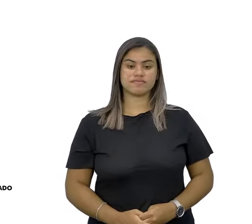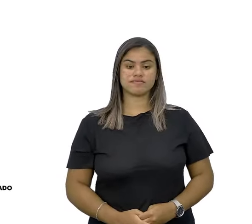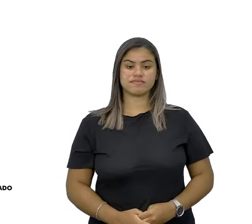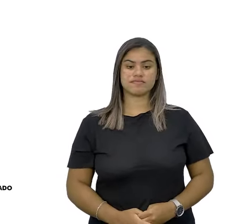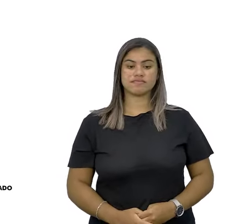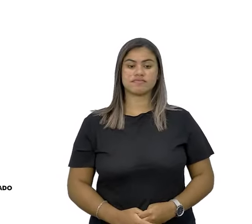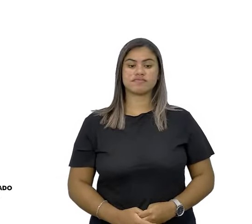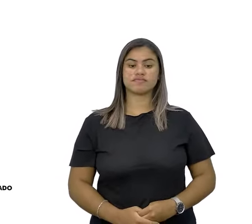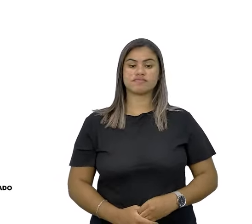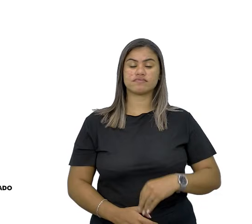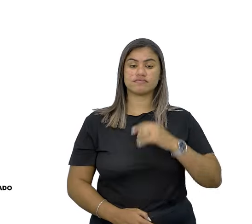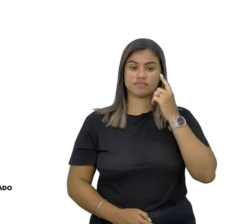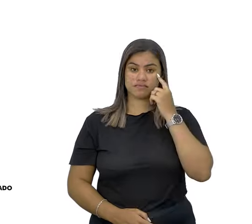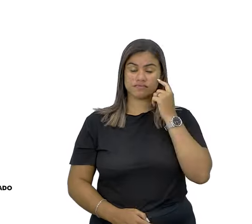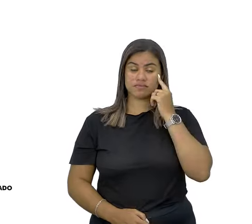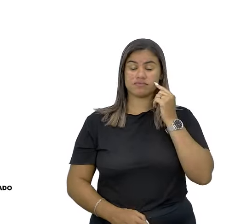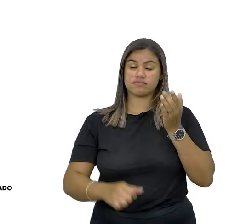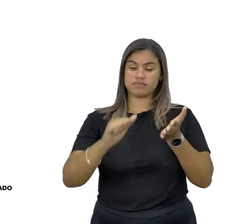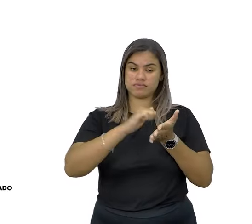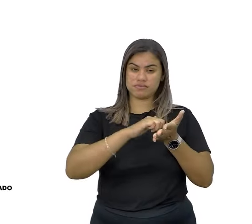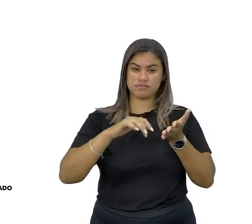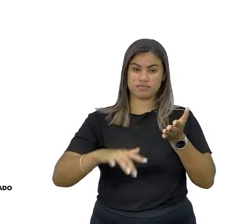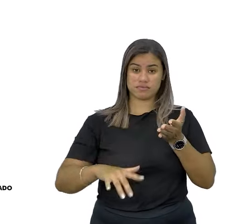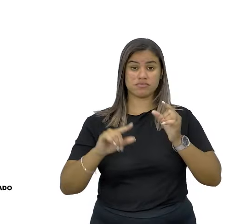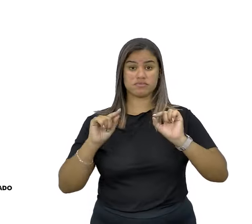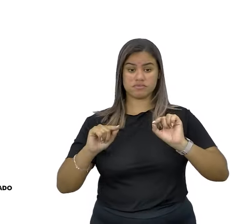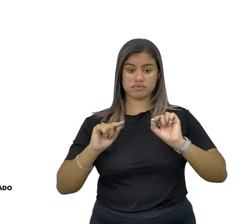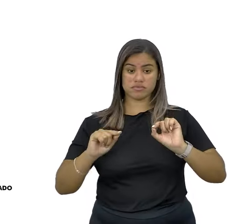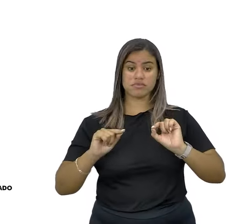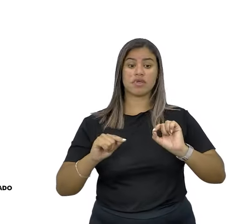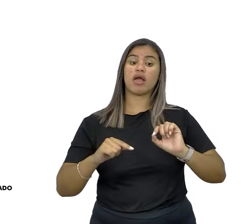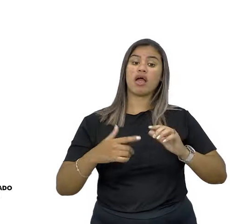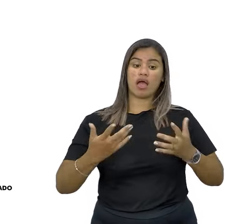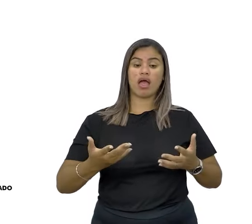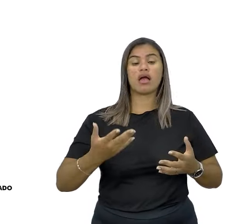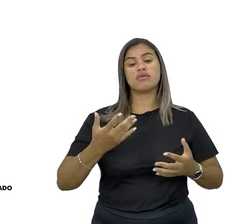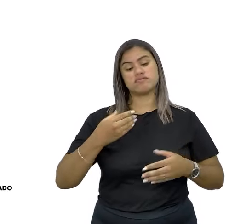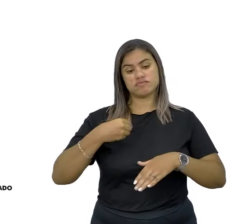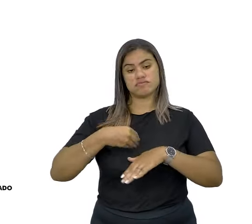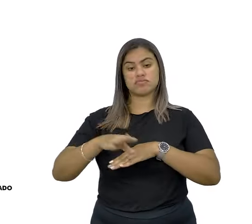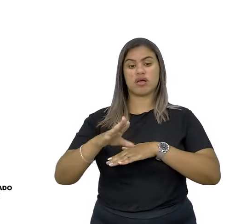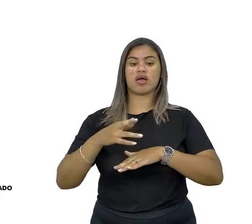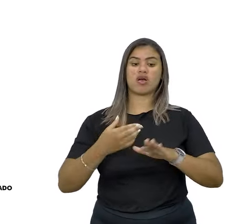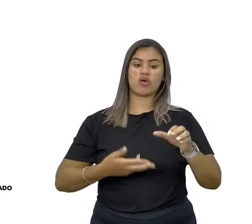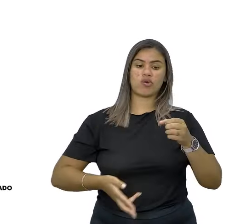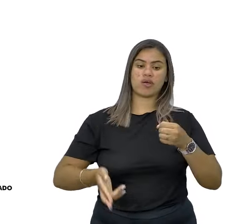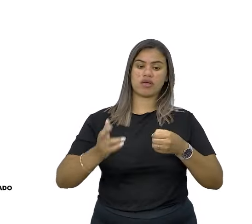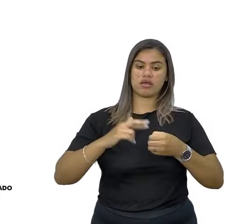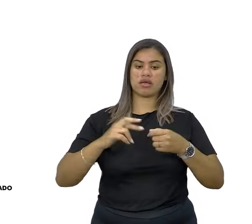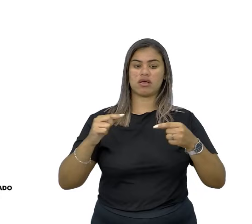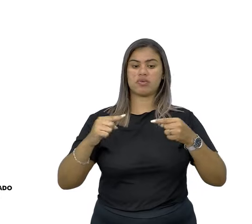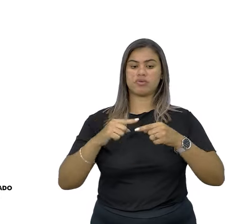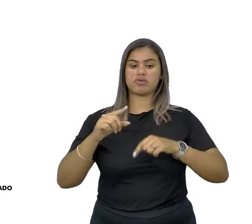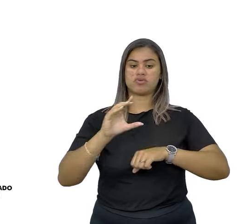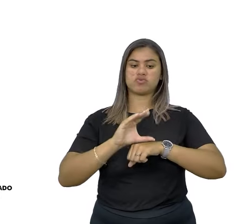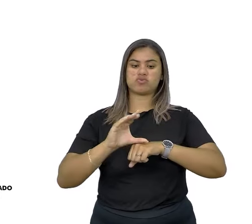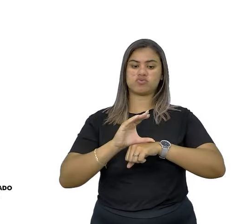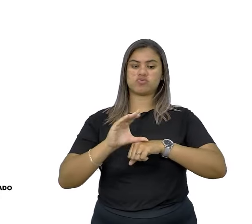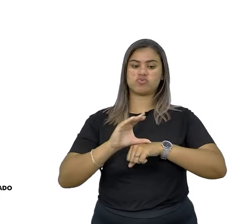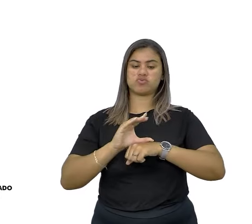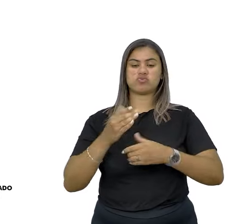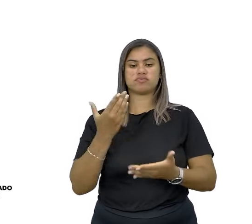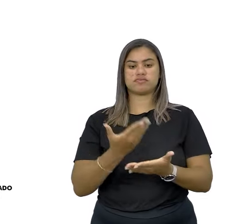essas atividades, propomos uma retomada sobre os principais conceitos tratados no decorrer desta sequência